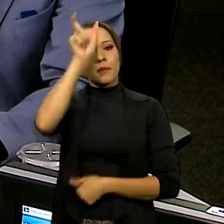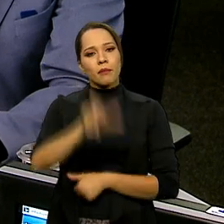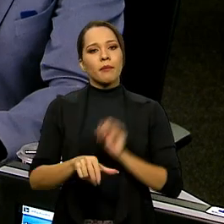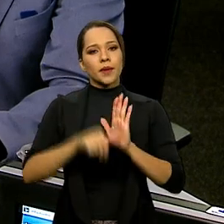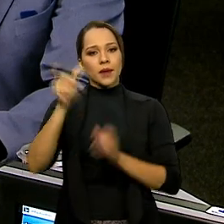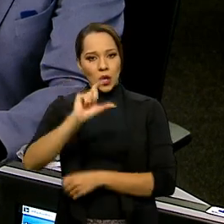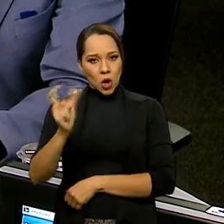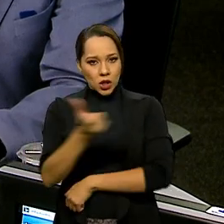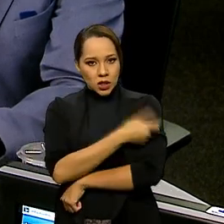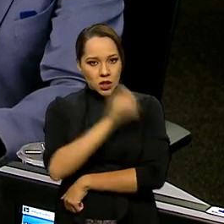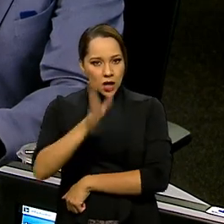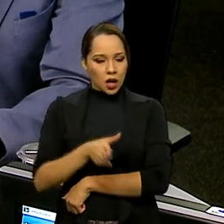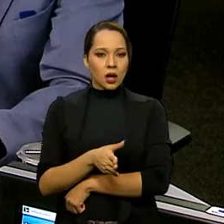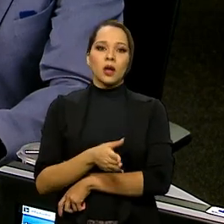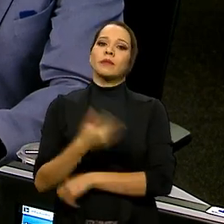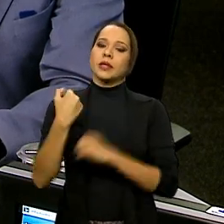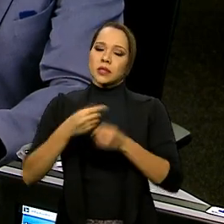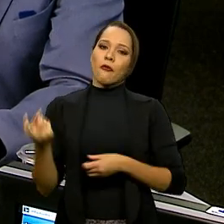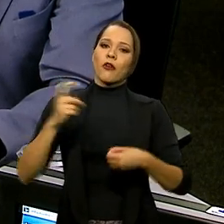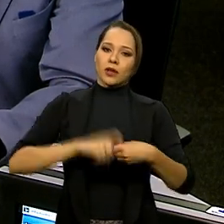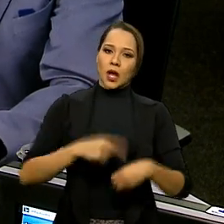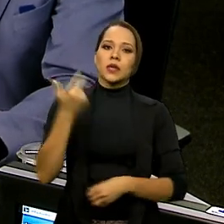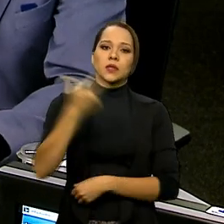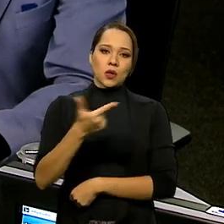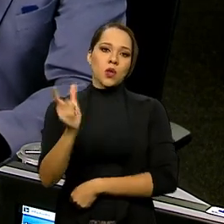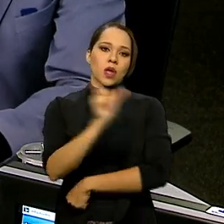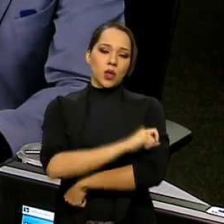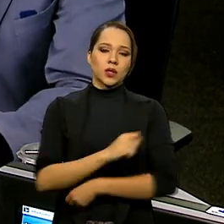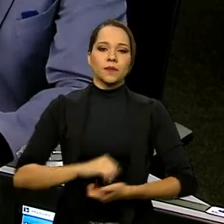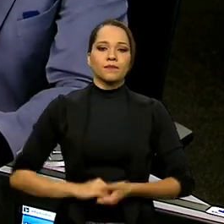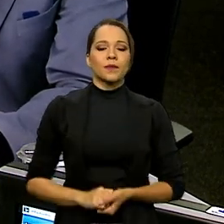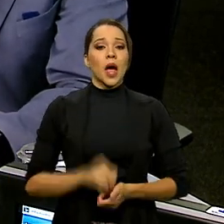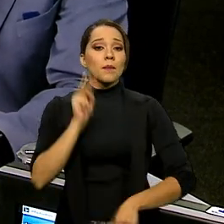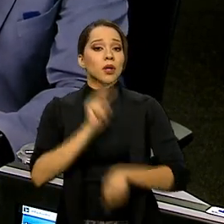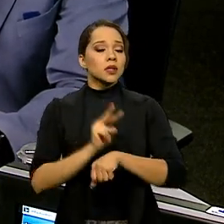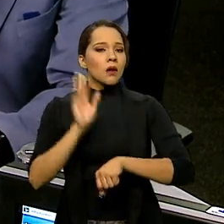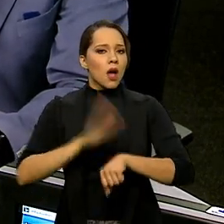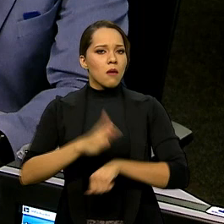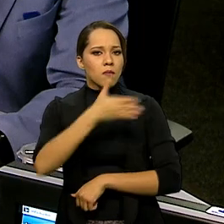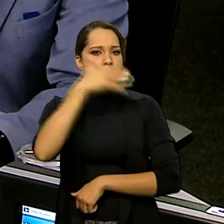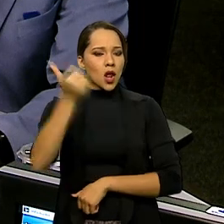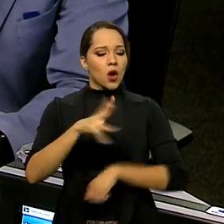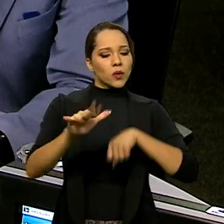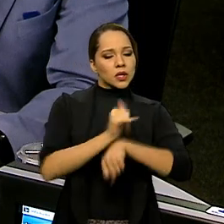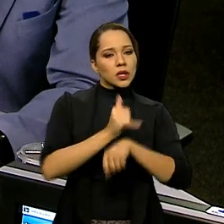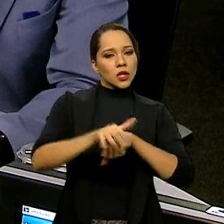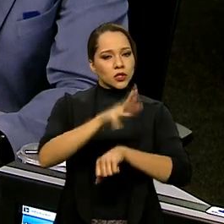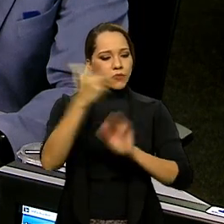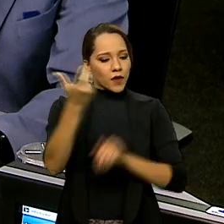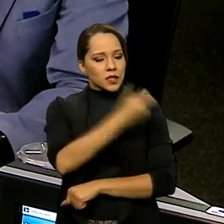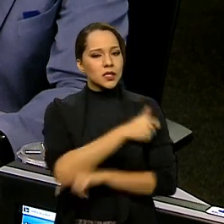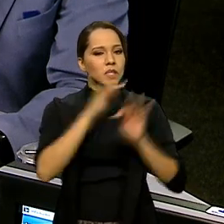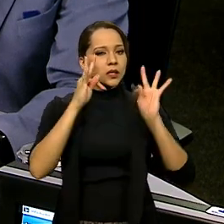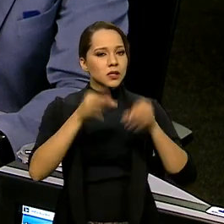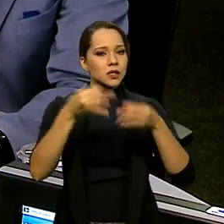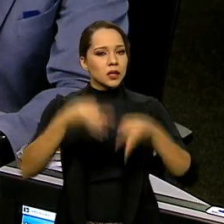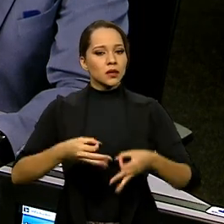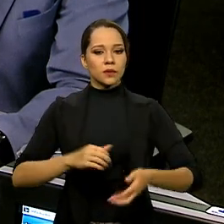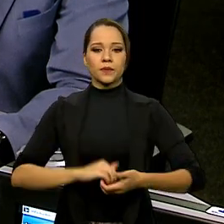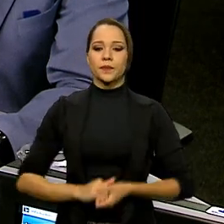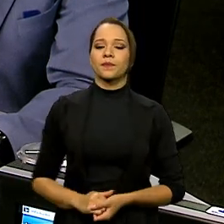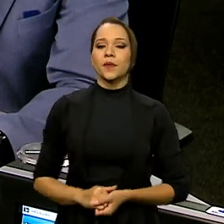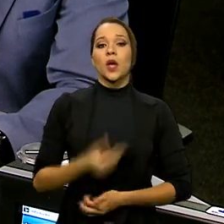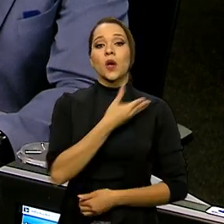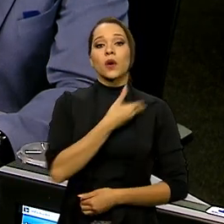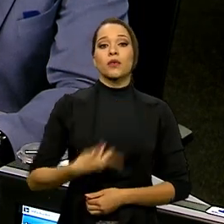a primeira dose não deve deixar de tomar a segunda. A proteção é mais efetiva com o esquema vacinal completo.